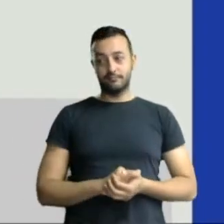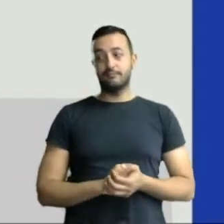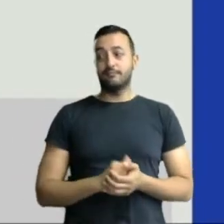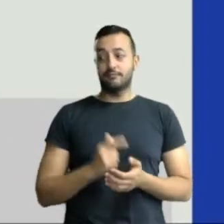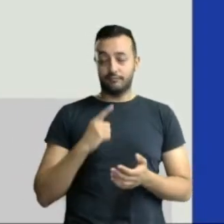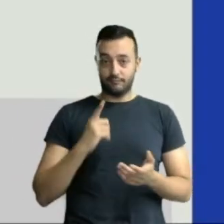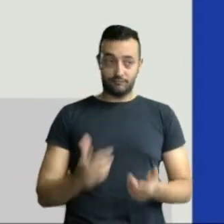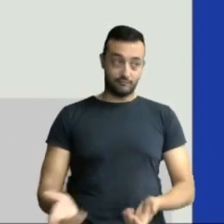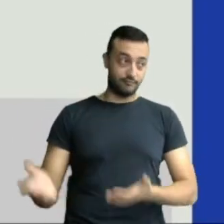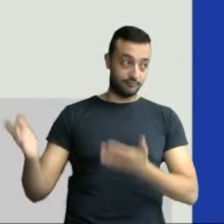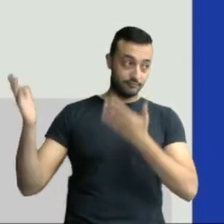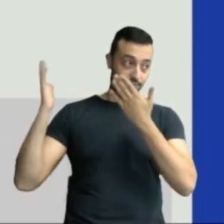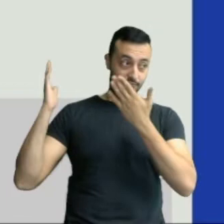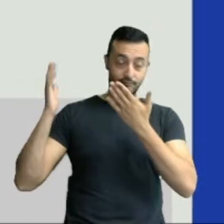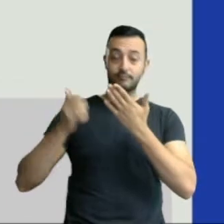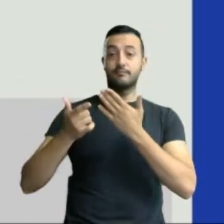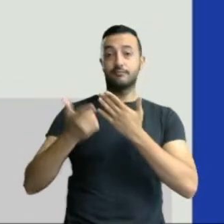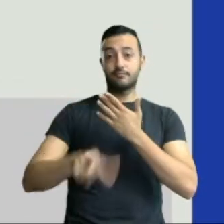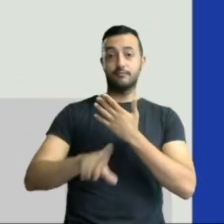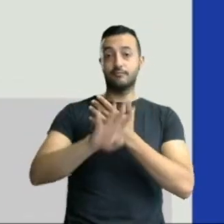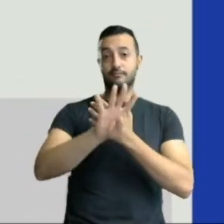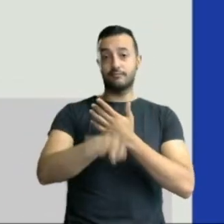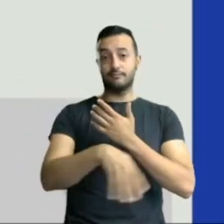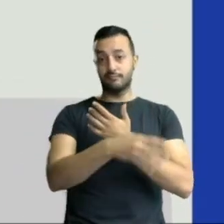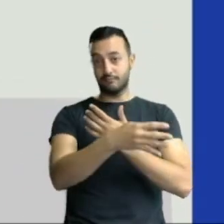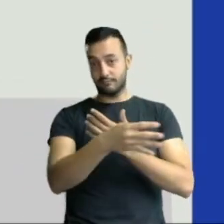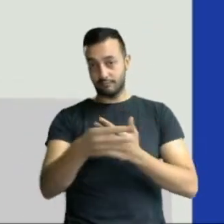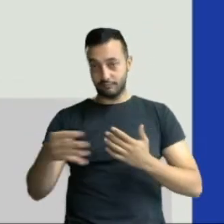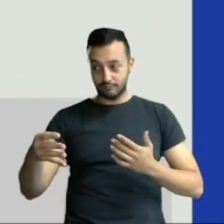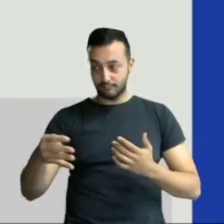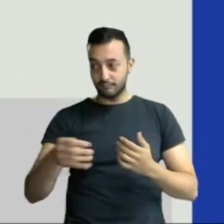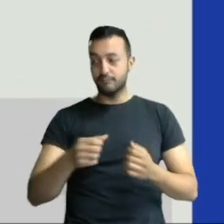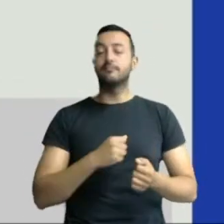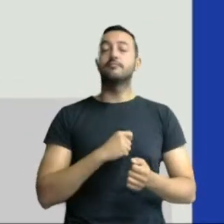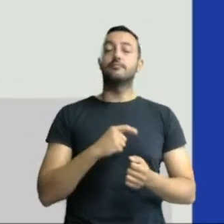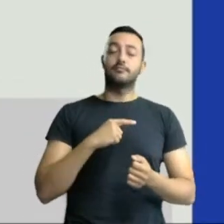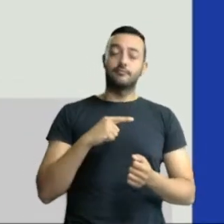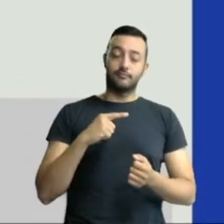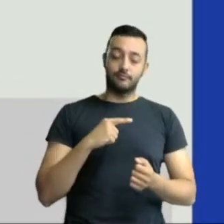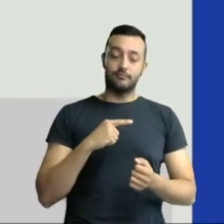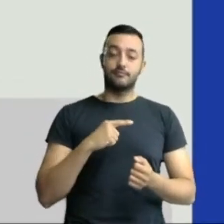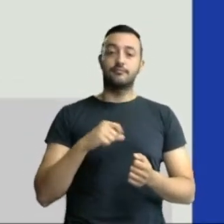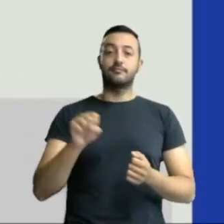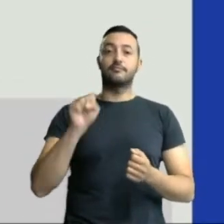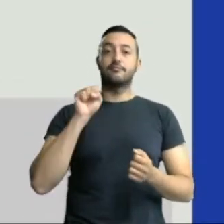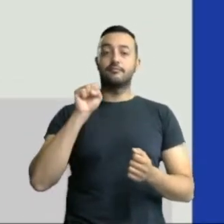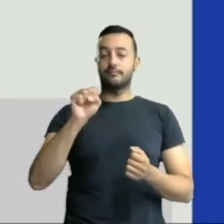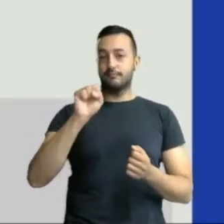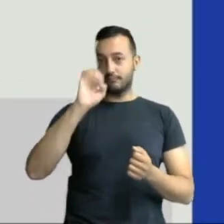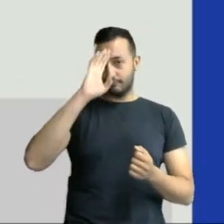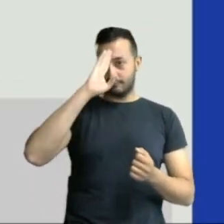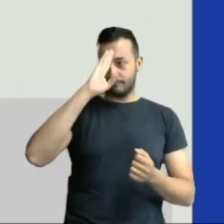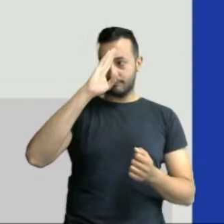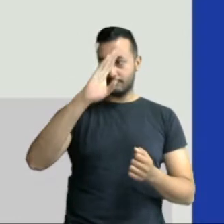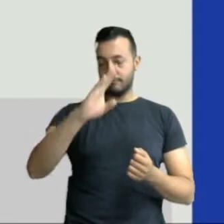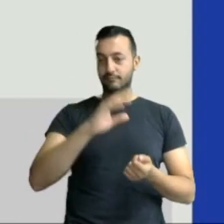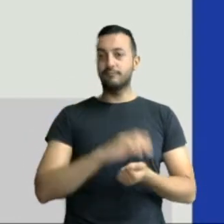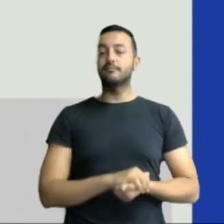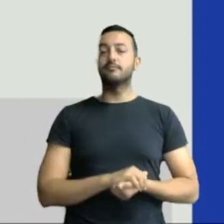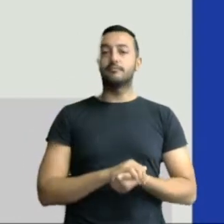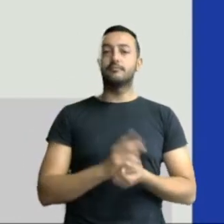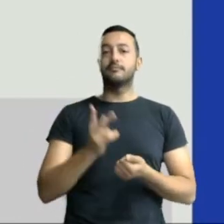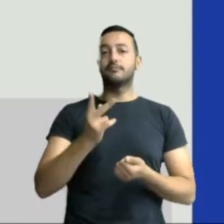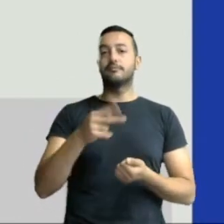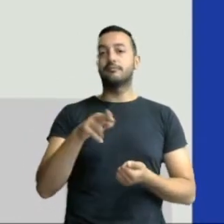Temos aí mais uma tabela, né? Temos 8 principais